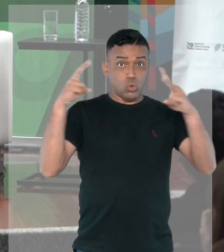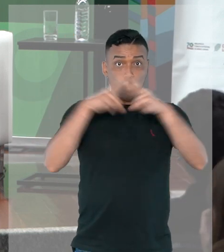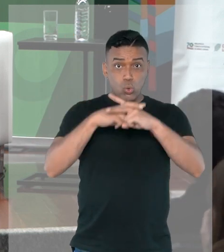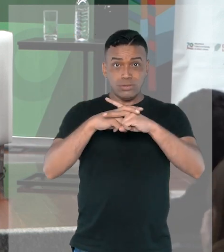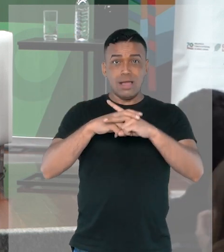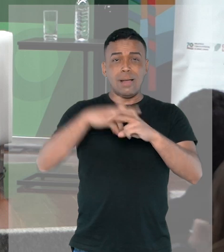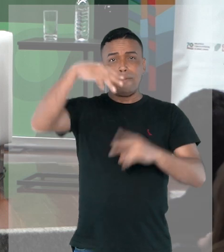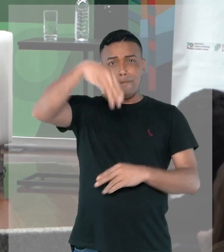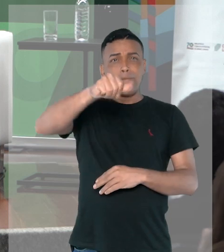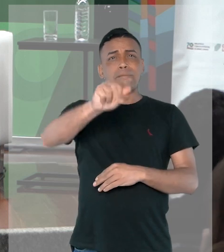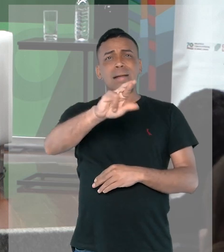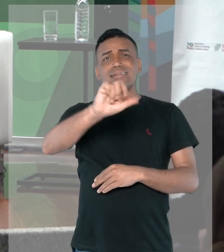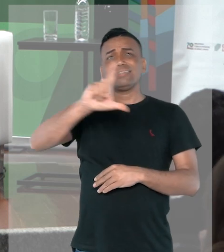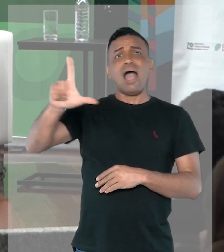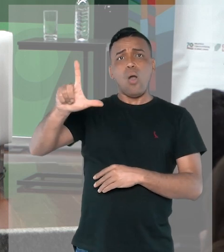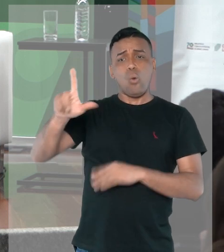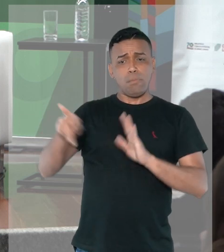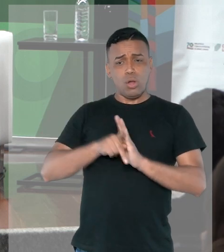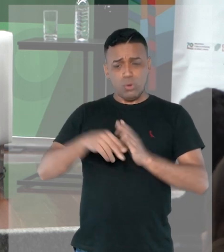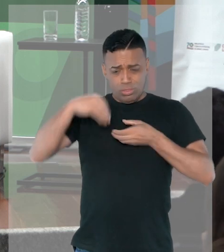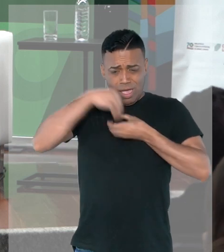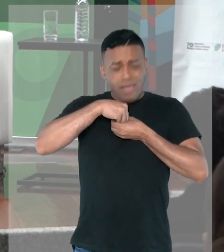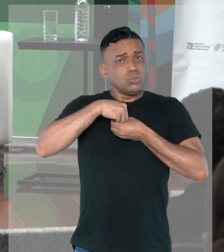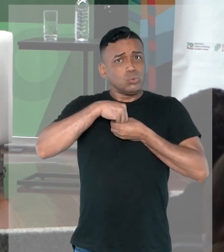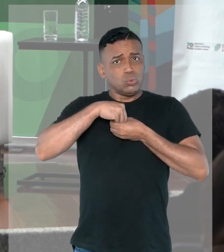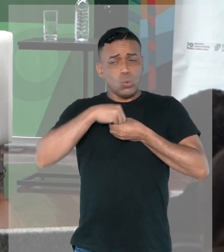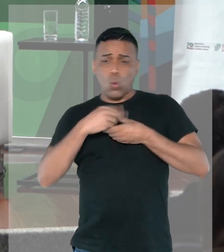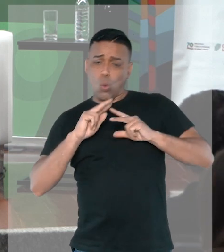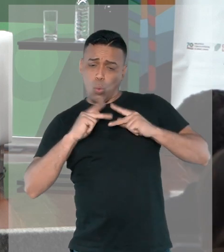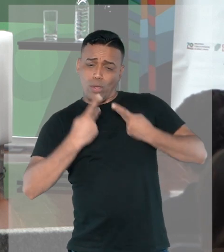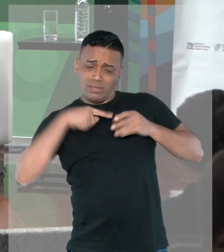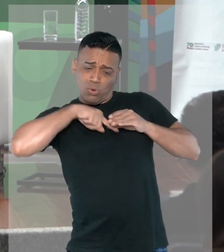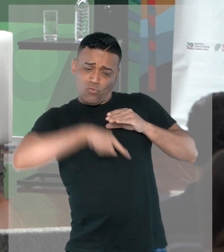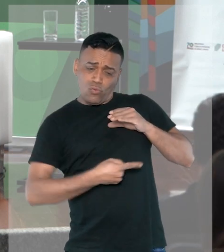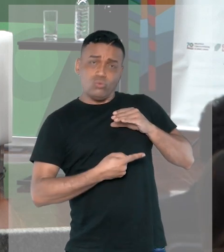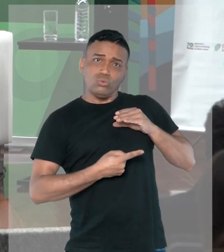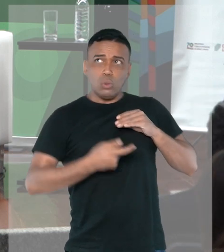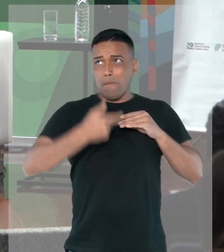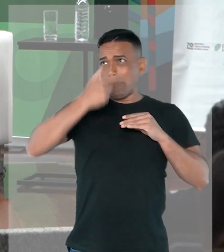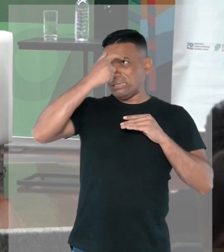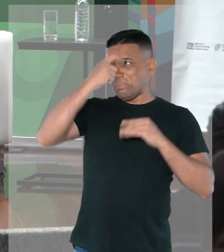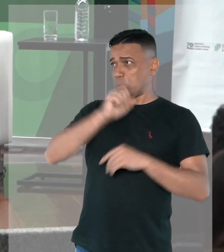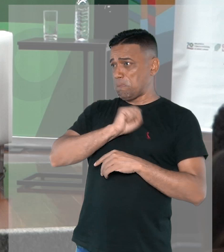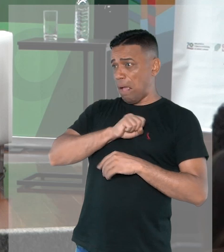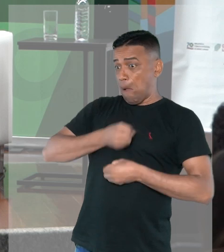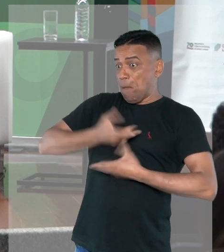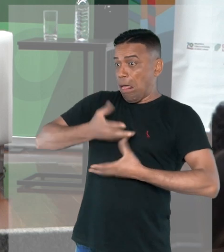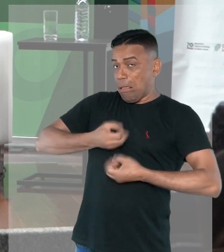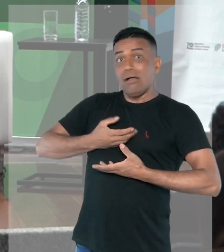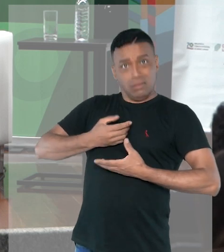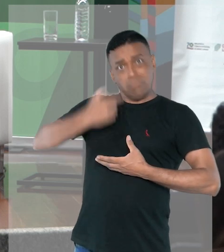que a gente faz, é conosco, de conhecer-se e não deixar que os nossos pensamentos malvadinhos, que eles estão aí,